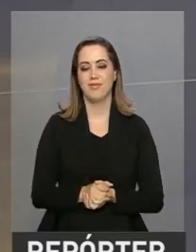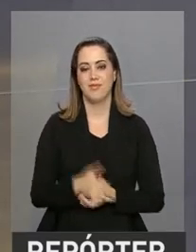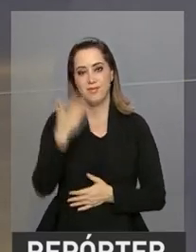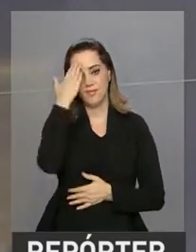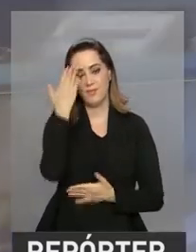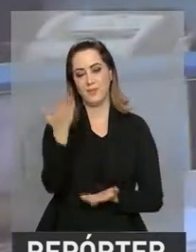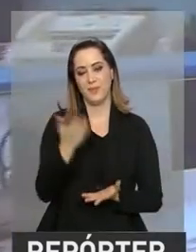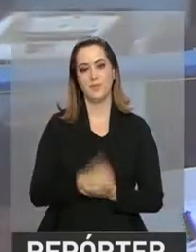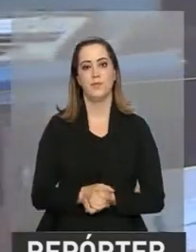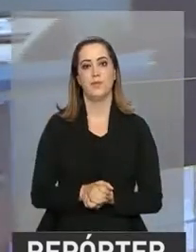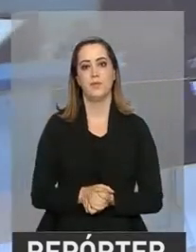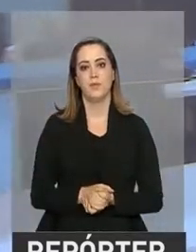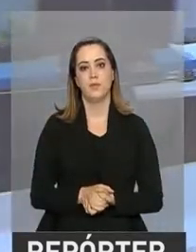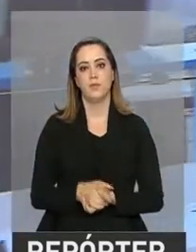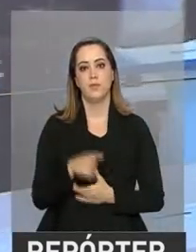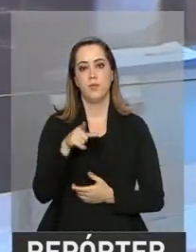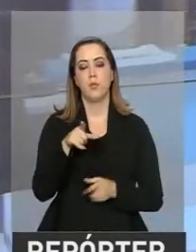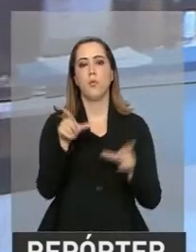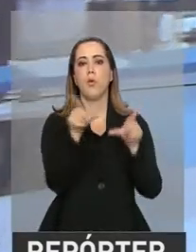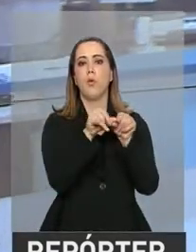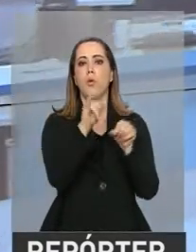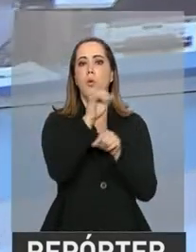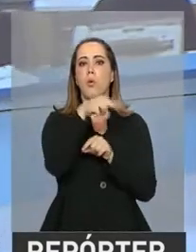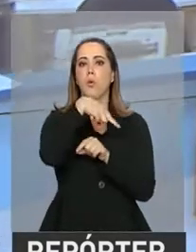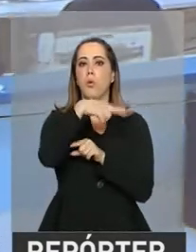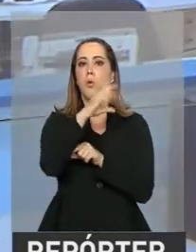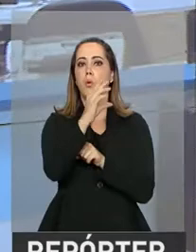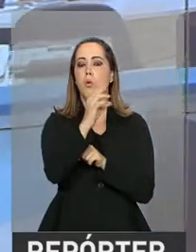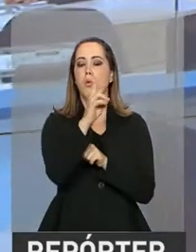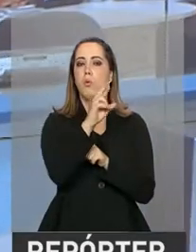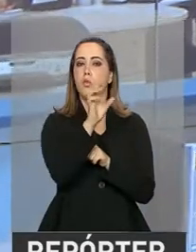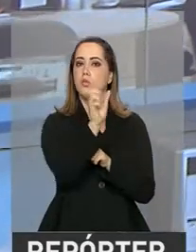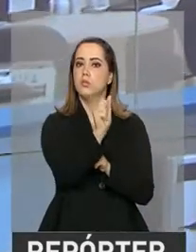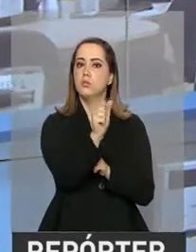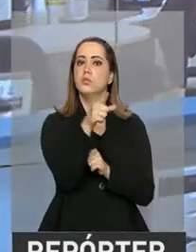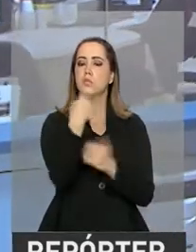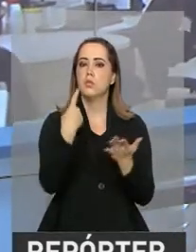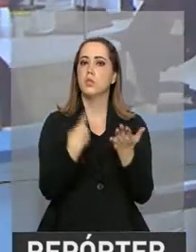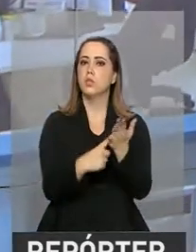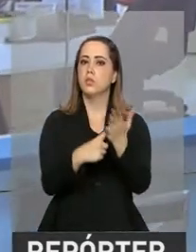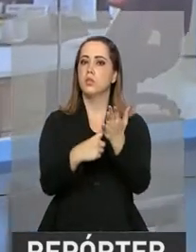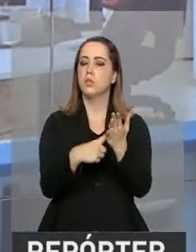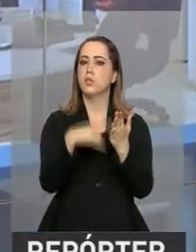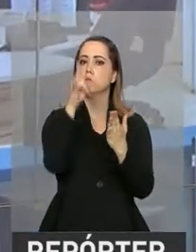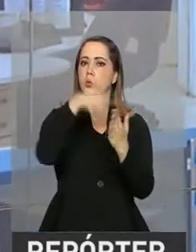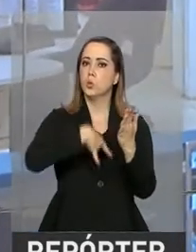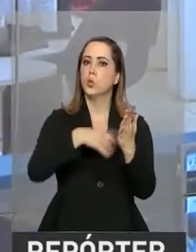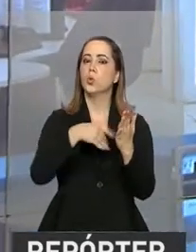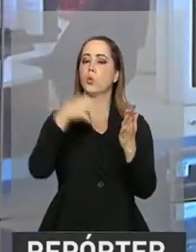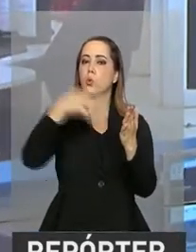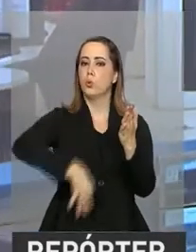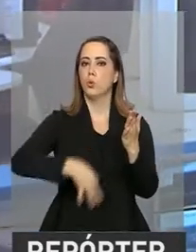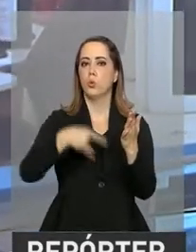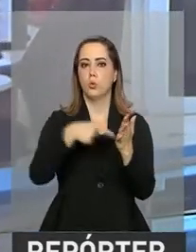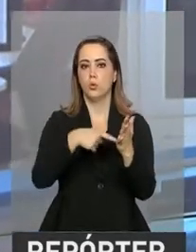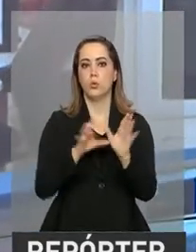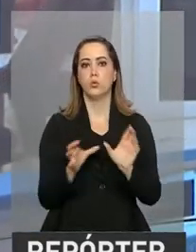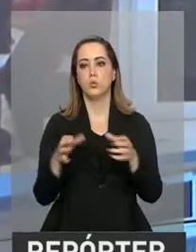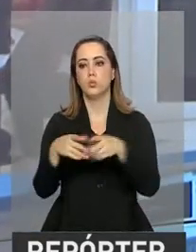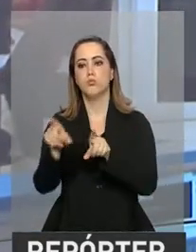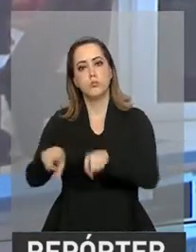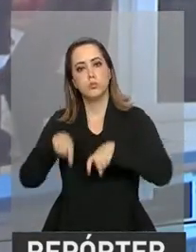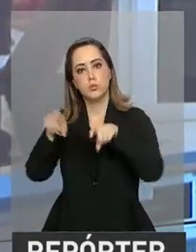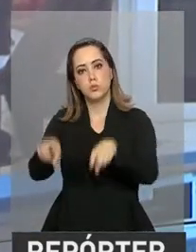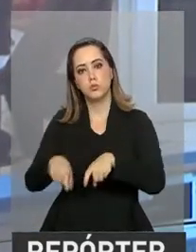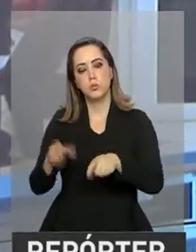obrigado o incra vai emitir títulos definitivos de propriedade áreas de assentamentos o projeto piloto vai começar